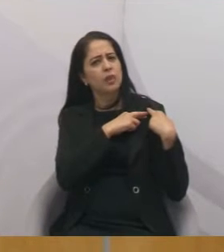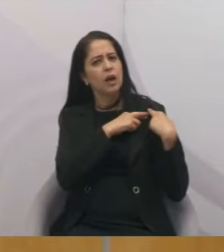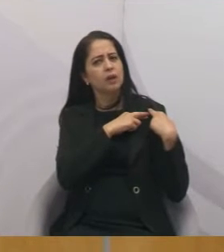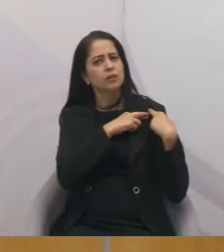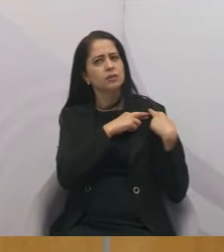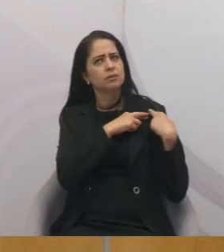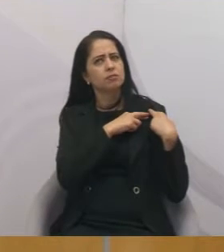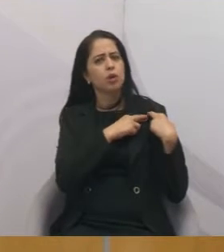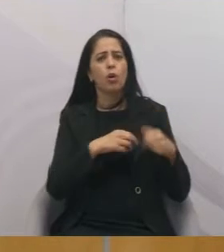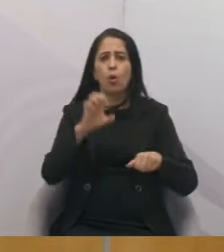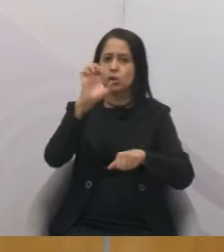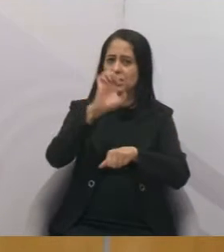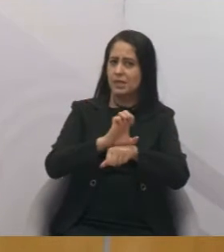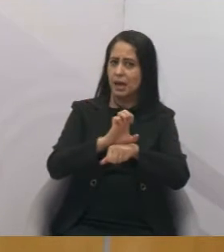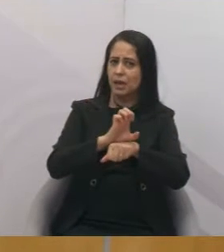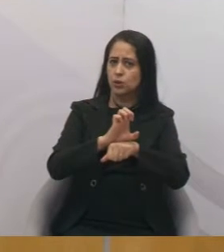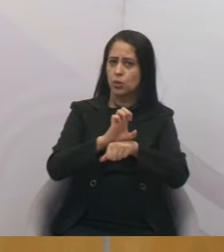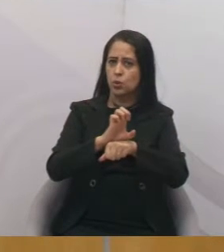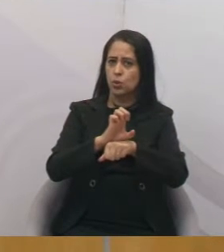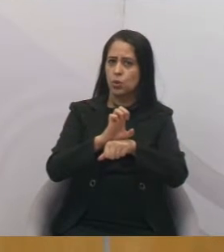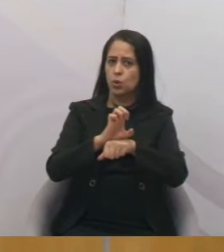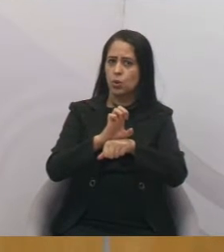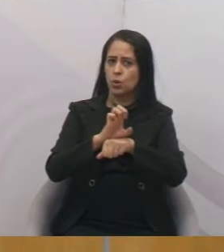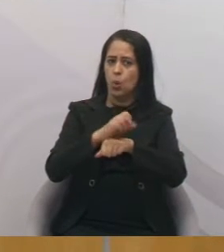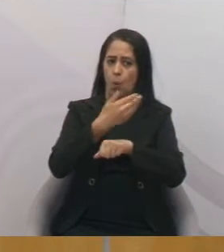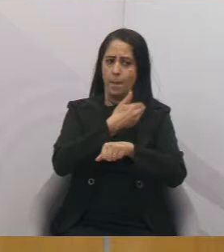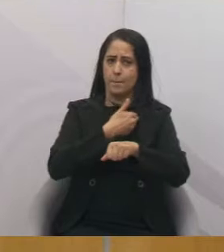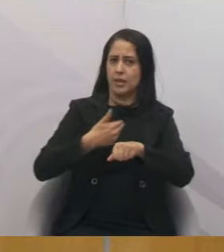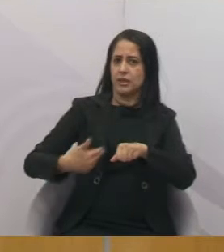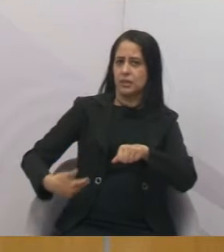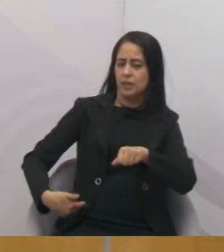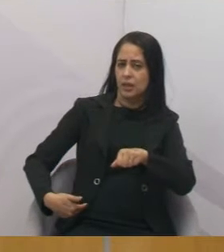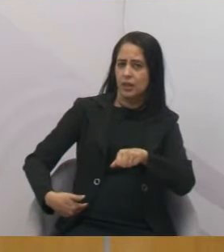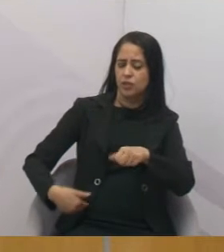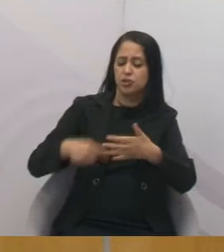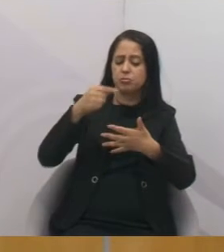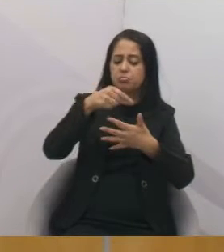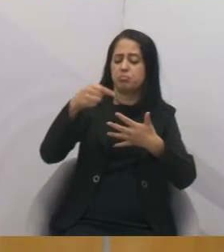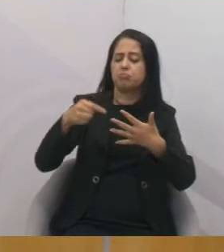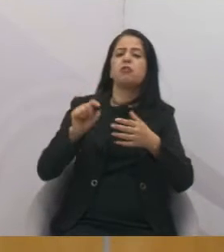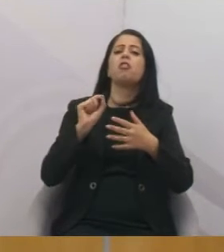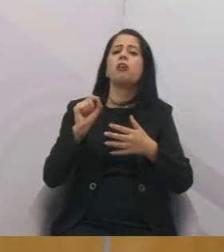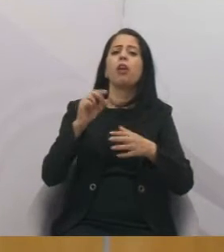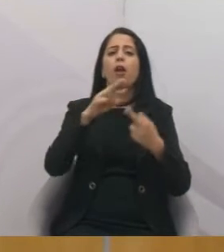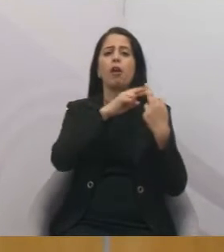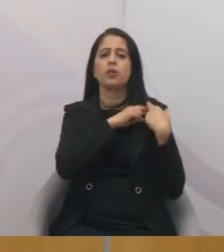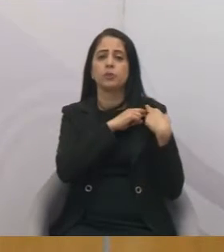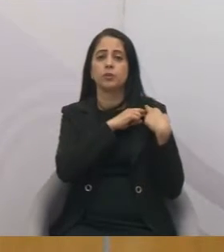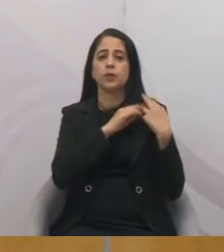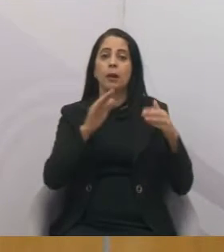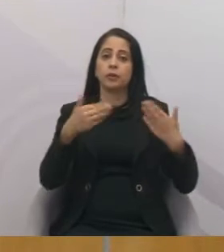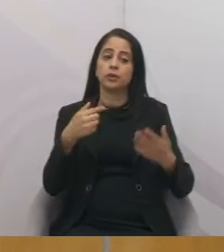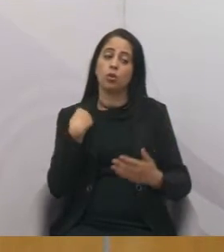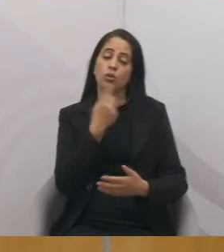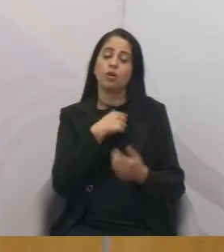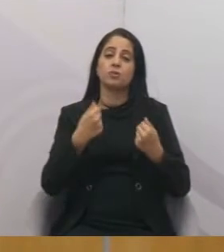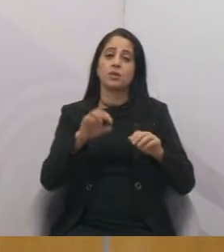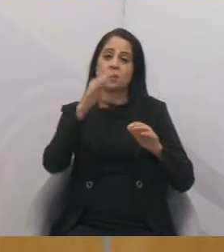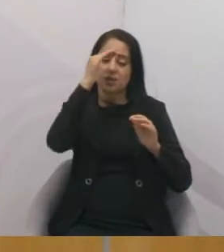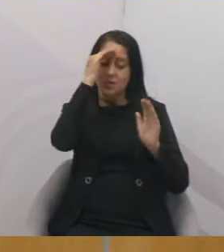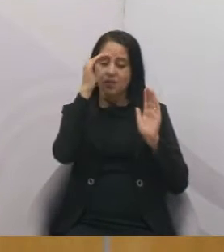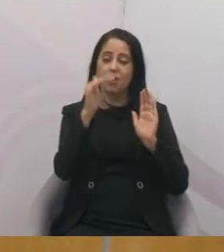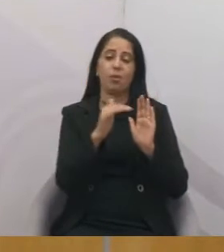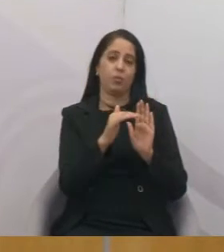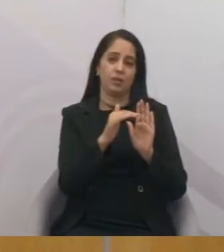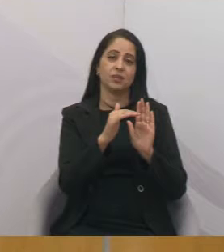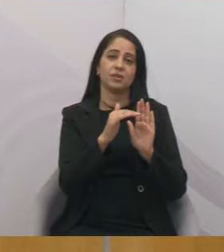Isso é constitucional, nós temos que obedecer e temos que seguir a